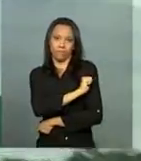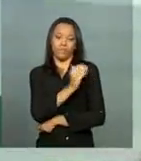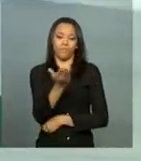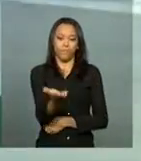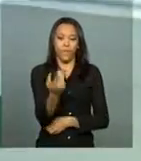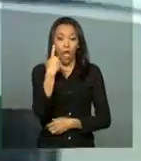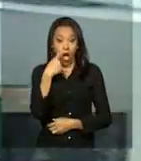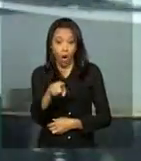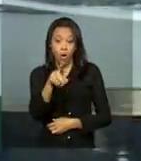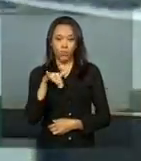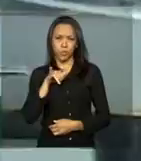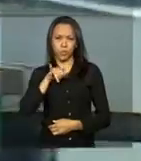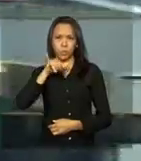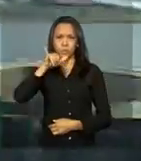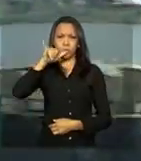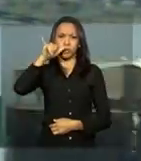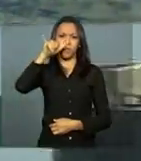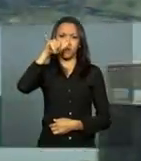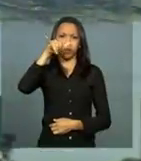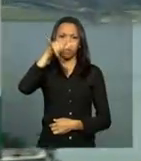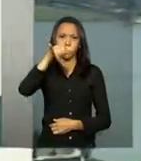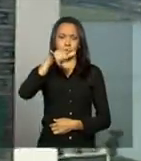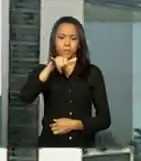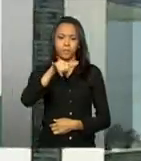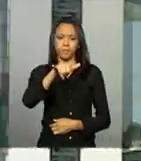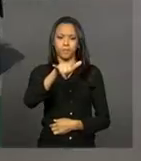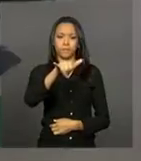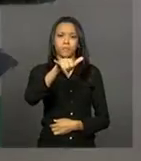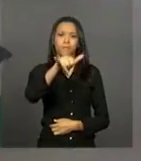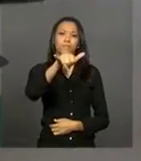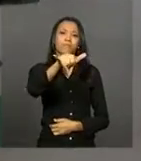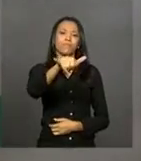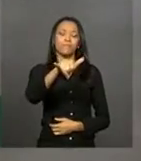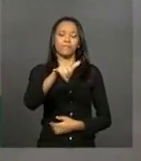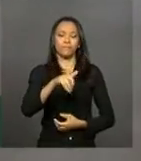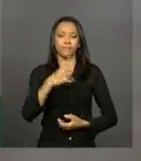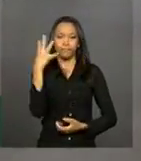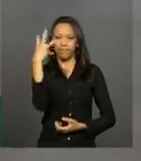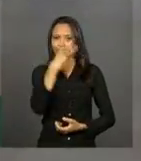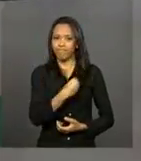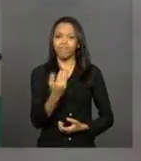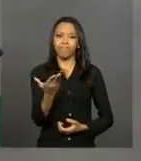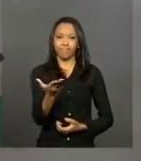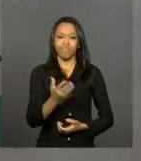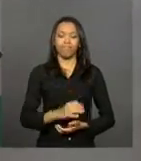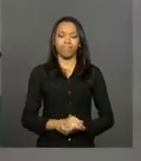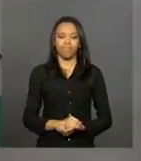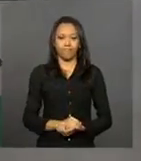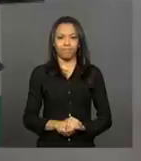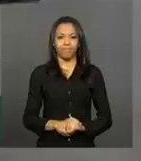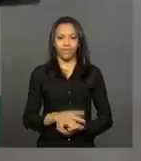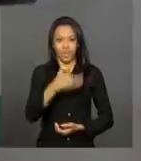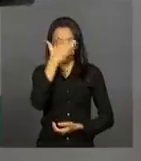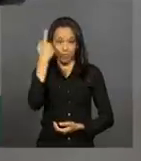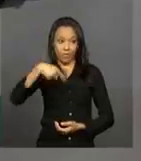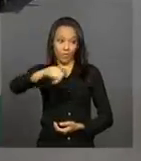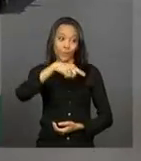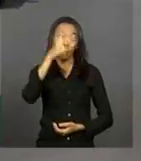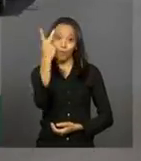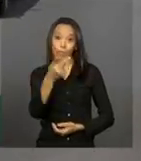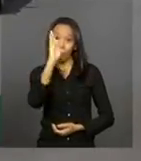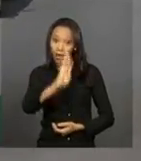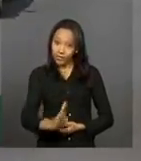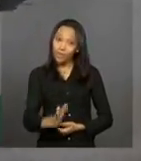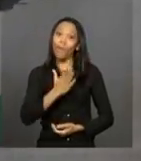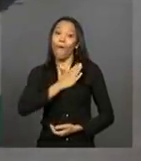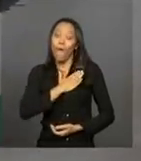só a Esquadrilha da Fumaça, Luciano. Que maravilha, hein? Que bacana essa imagem. O brasileiro gosta da Esquadrilha da Fumaça.